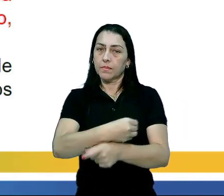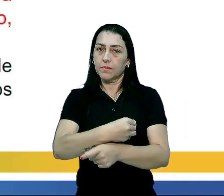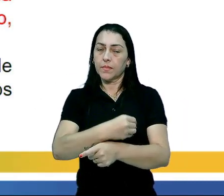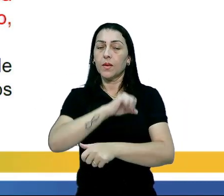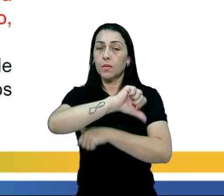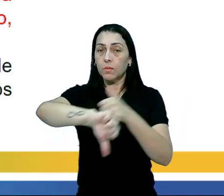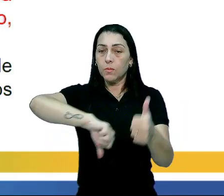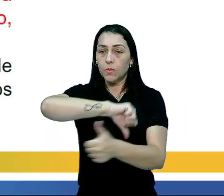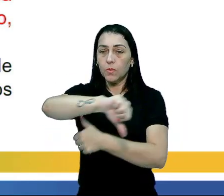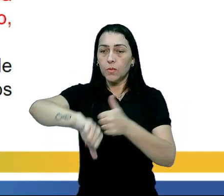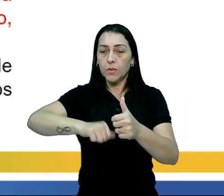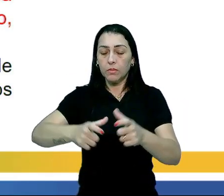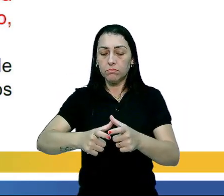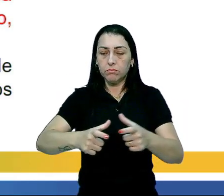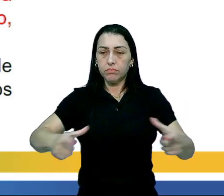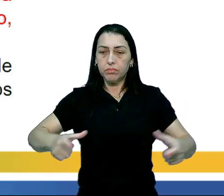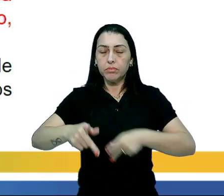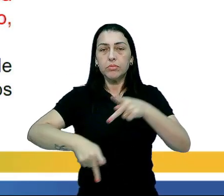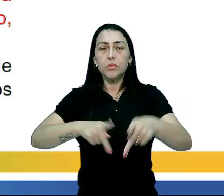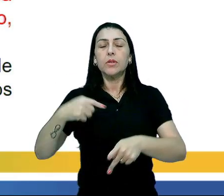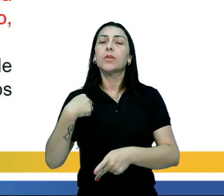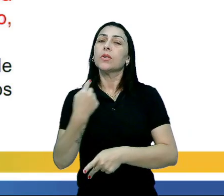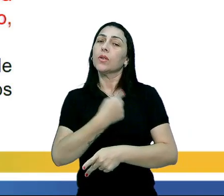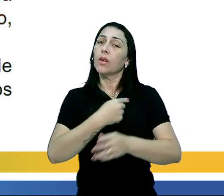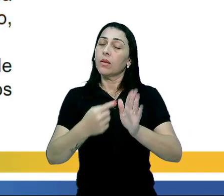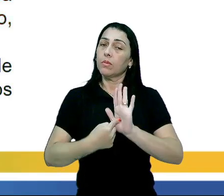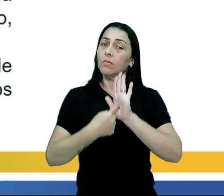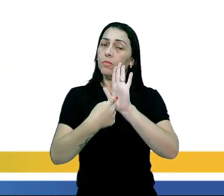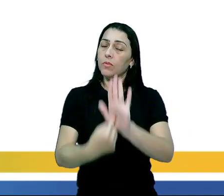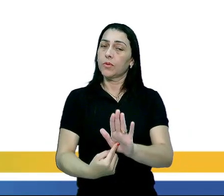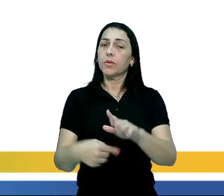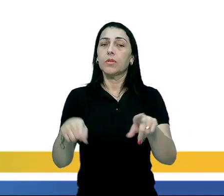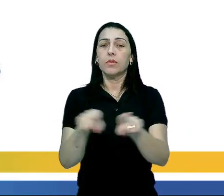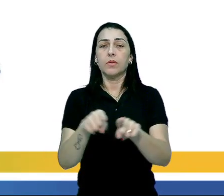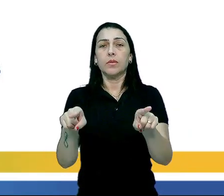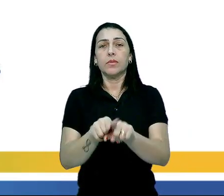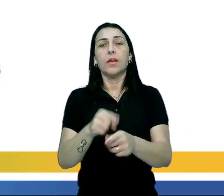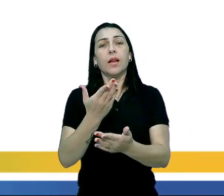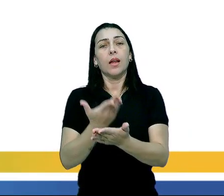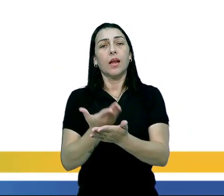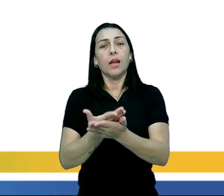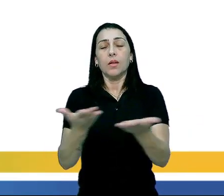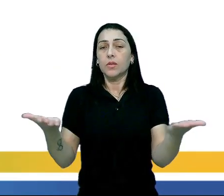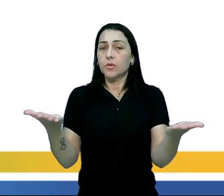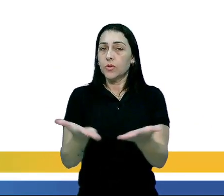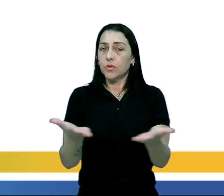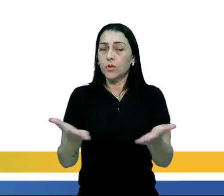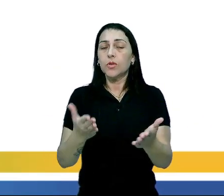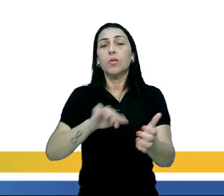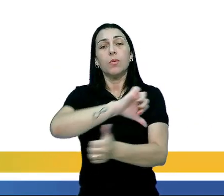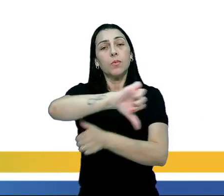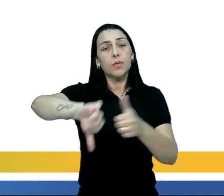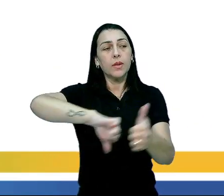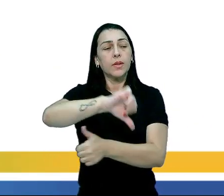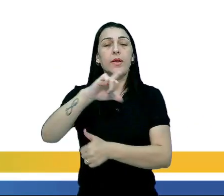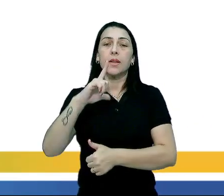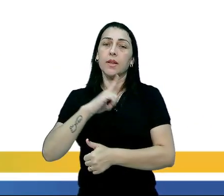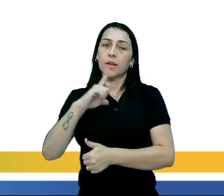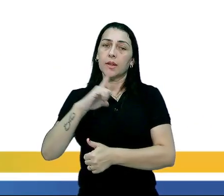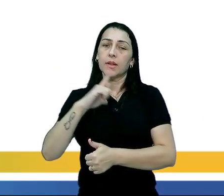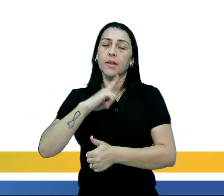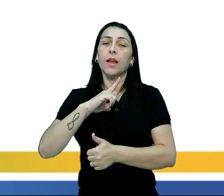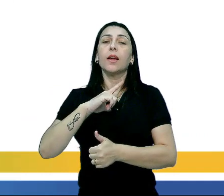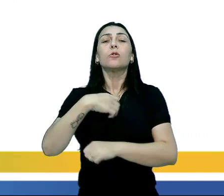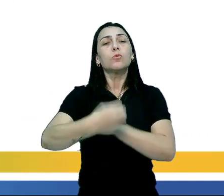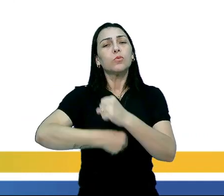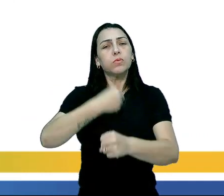foi uma mudança demográfica que a gente mostrou, inclusive na aula de hoje, uma mudança que ocorreu aqui ao